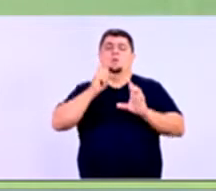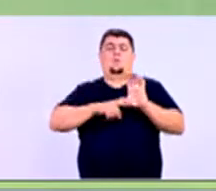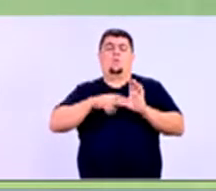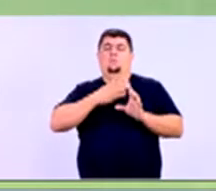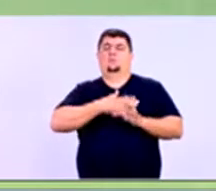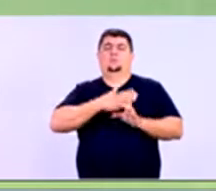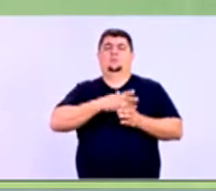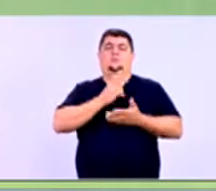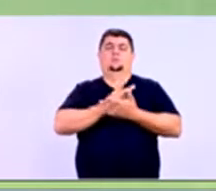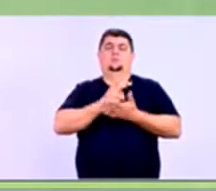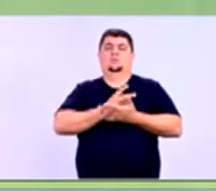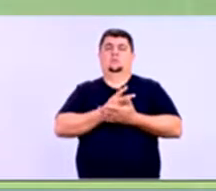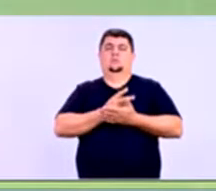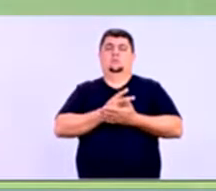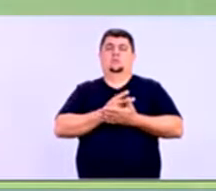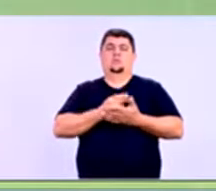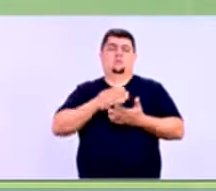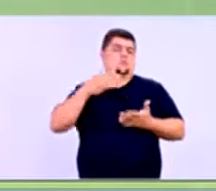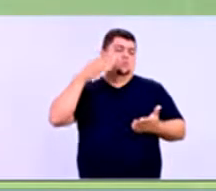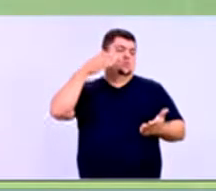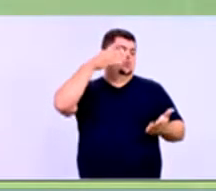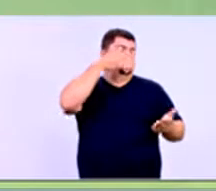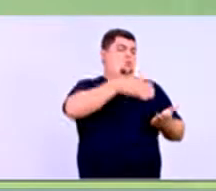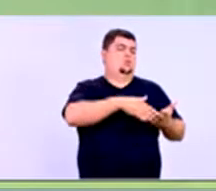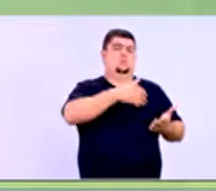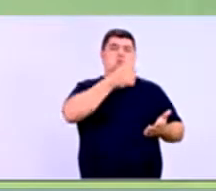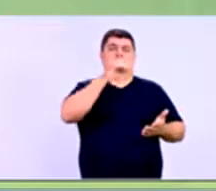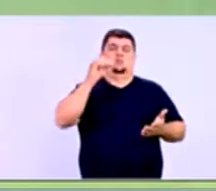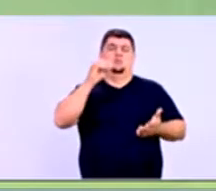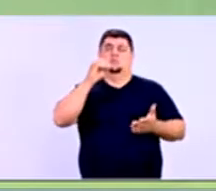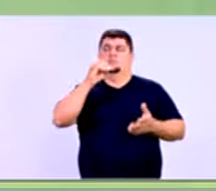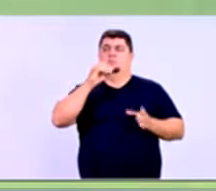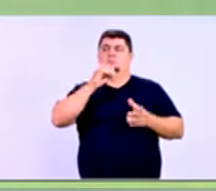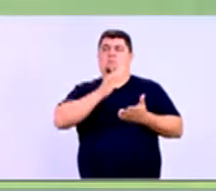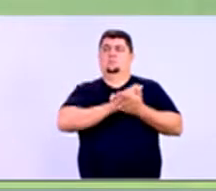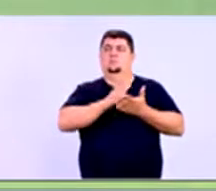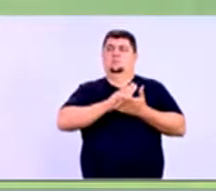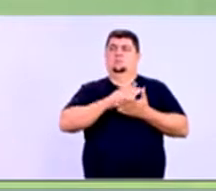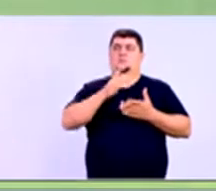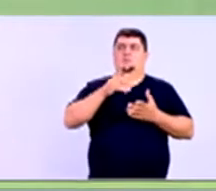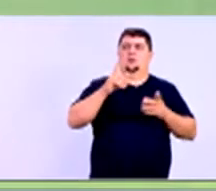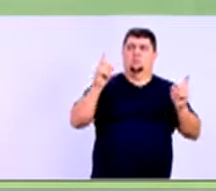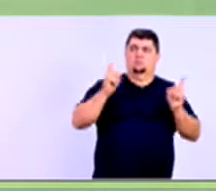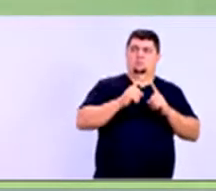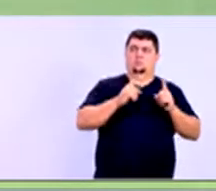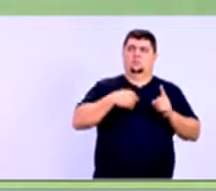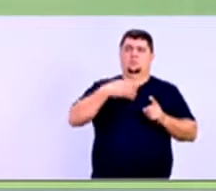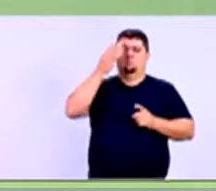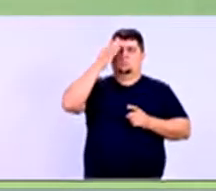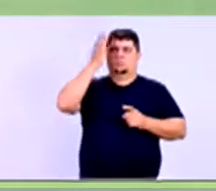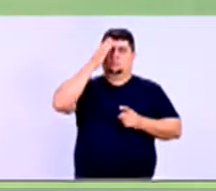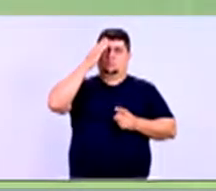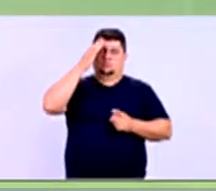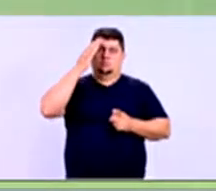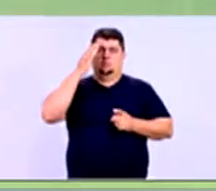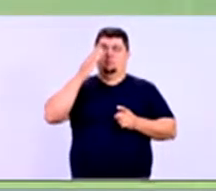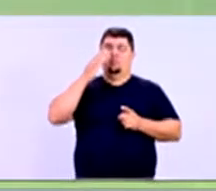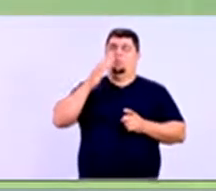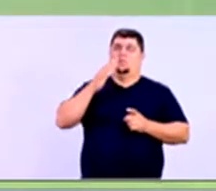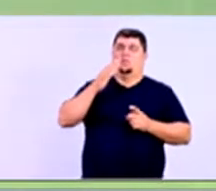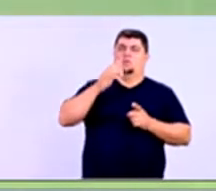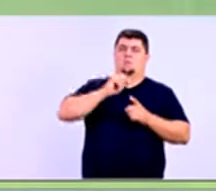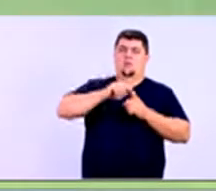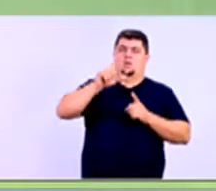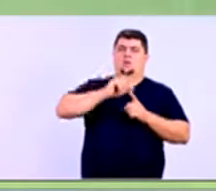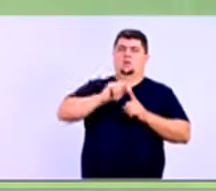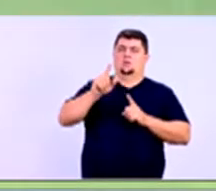devendo após eu pagar a 100ª parcela. A fórmula já diminuiu. Se eu sei para cada mês